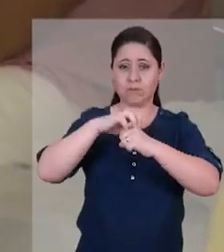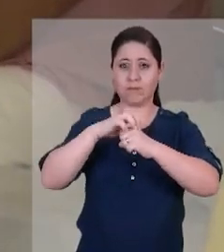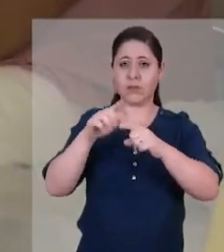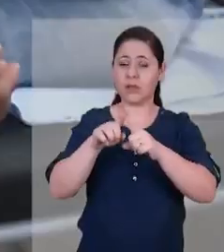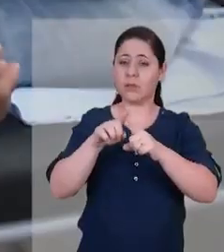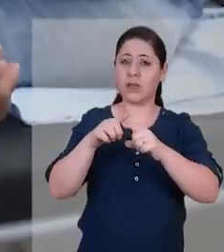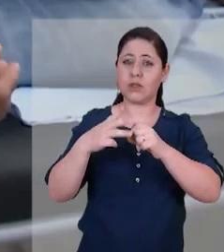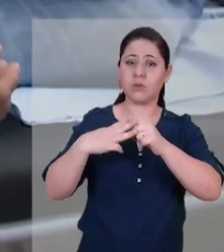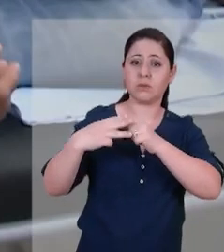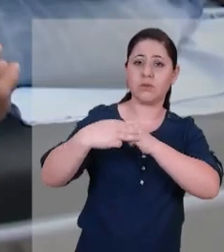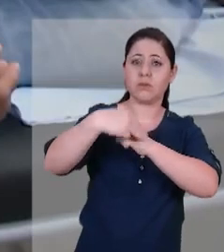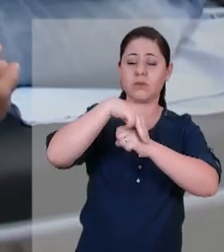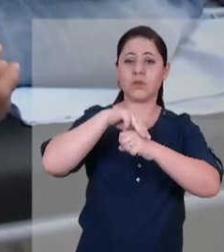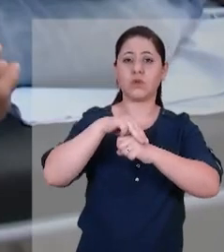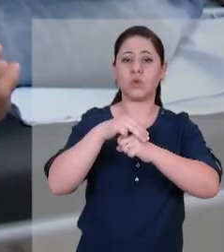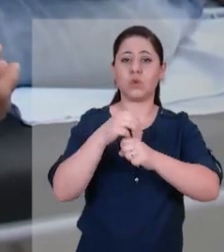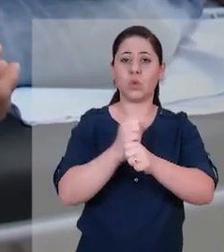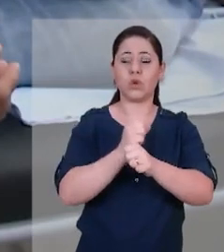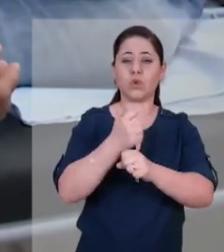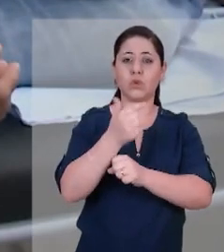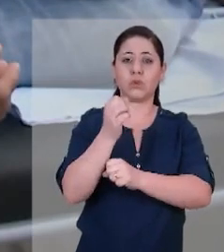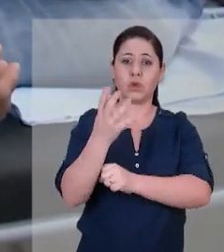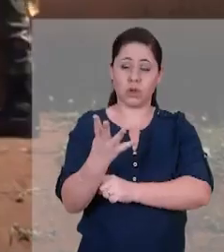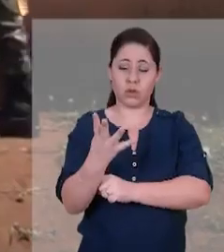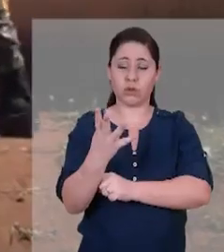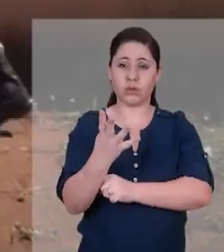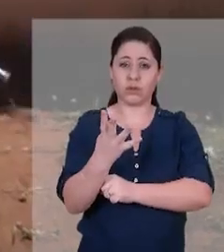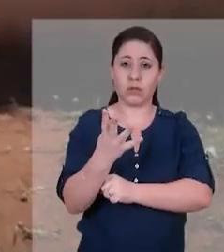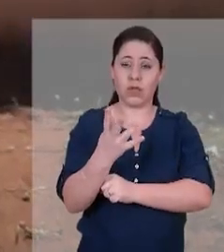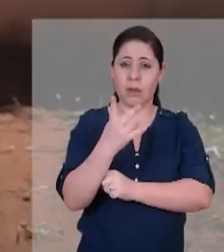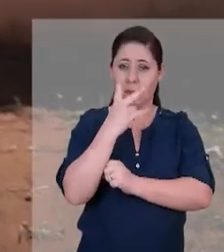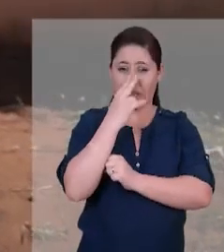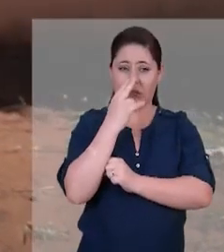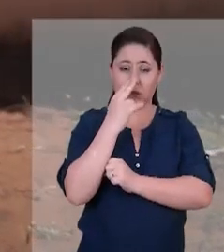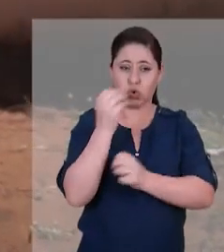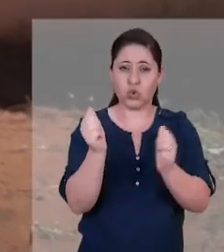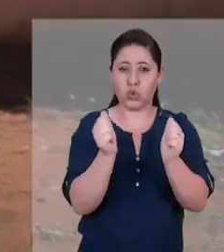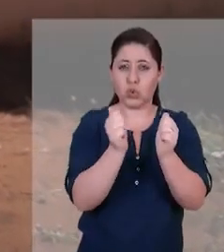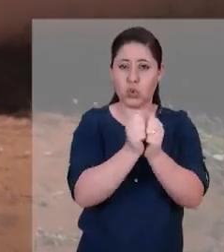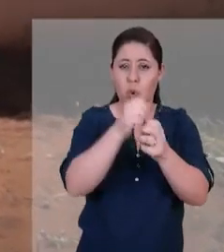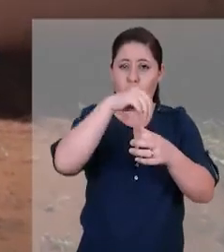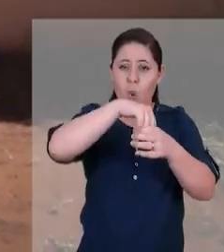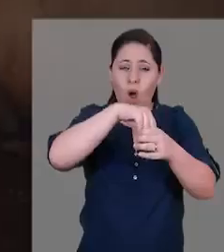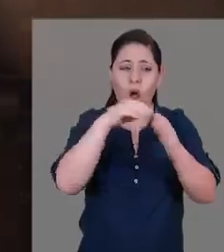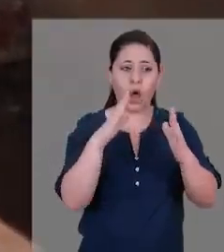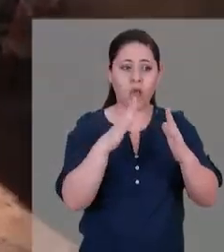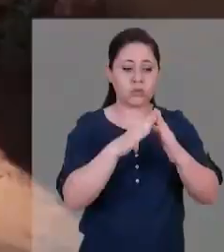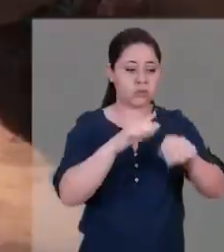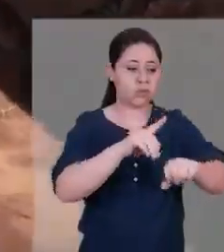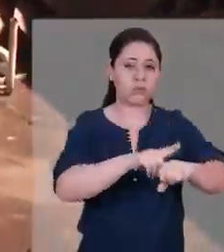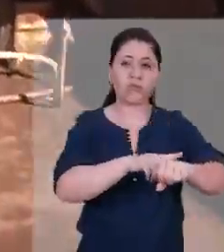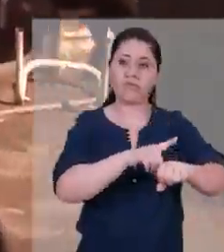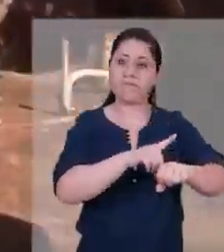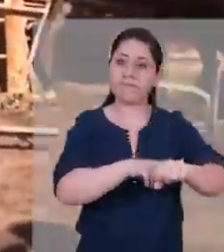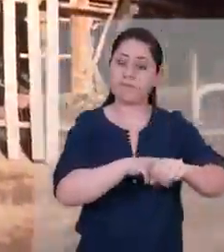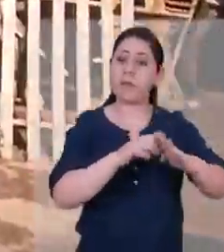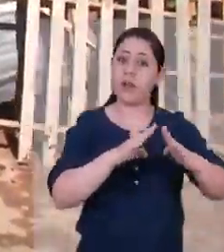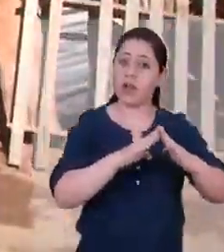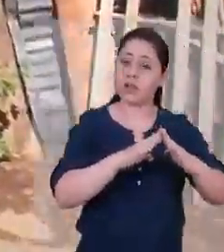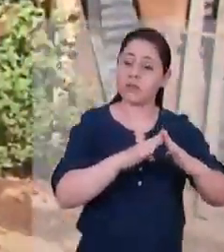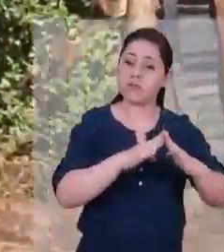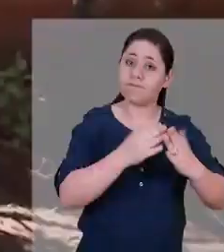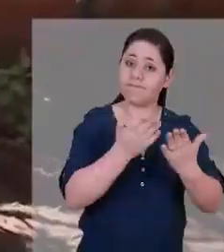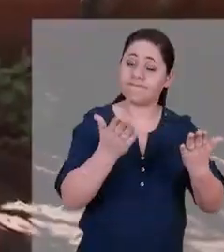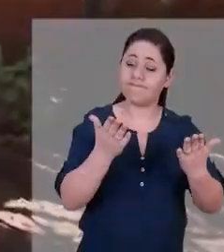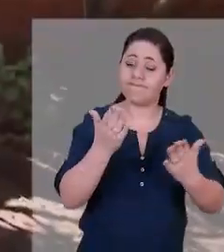e o Zika vírus, em 2014. Um hóspede inconveniente e que pode estar agora mesmo em